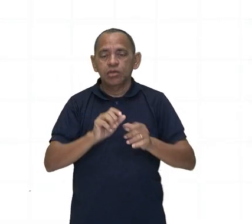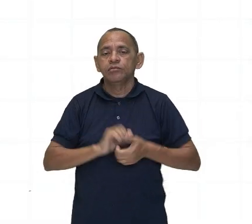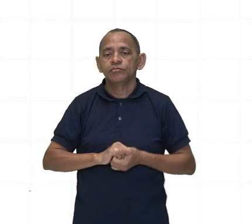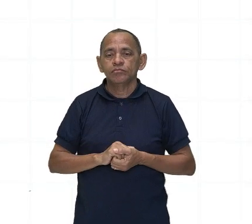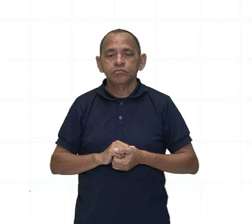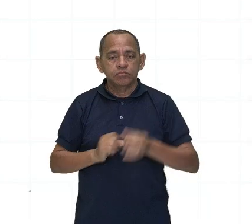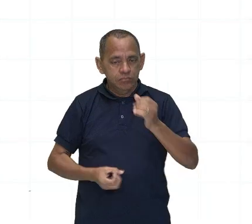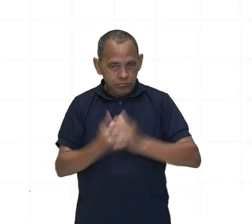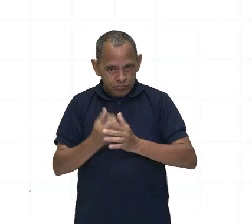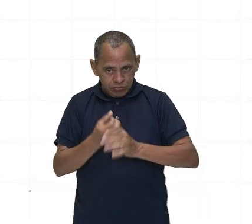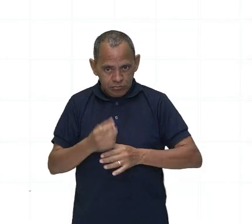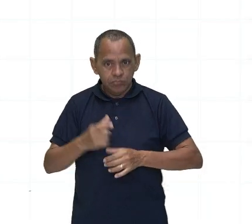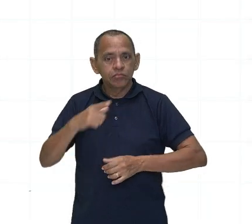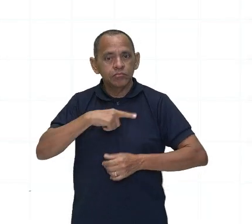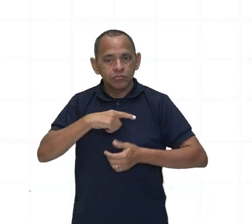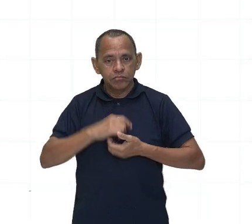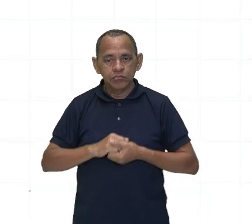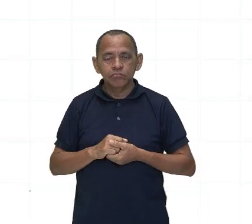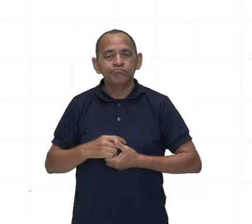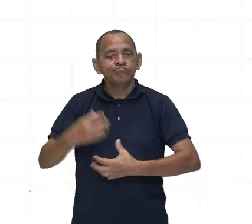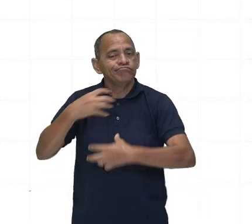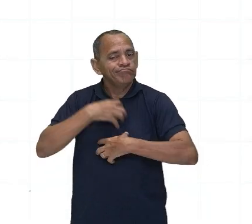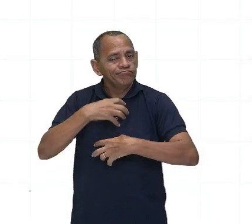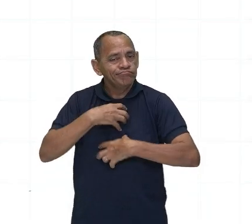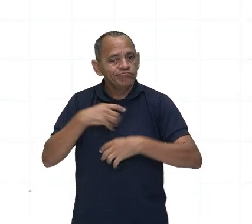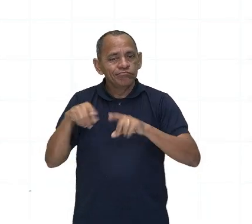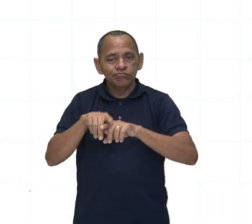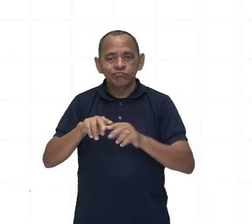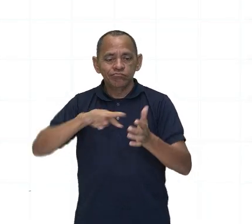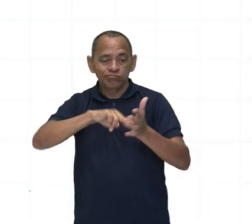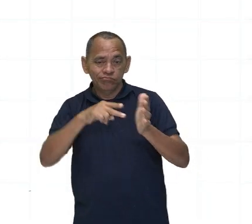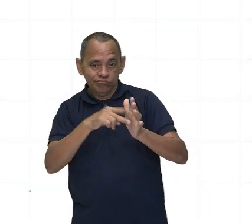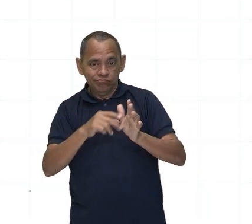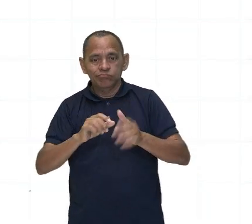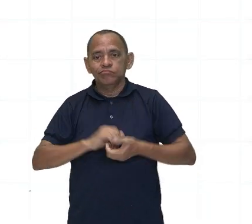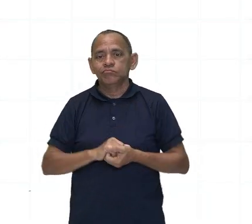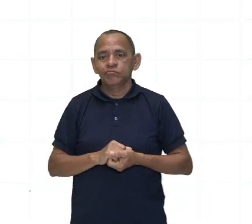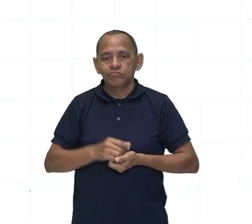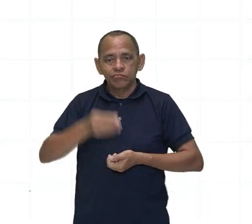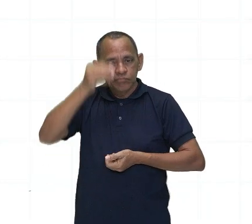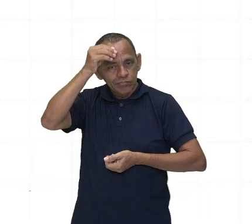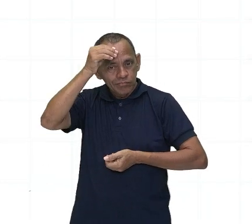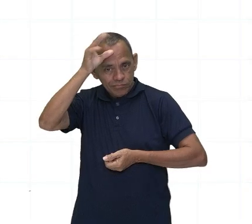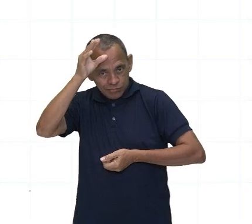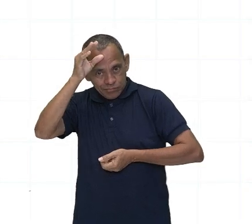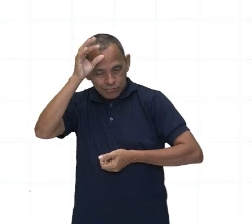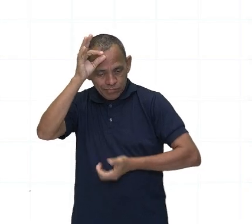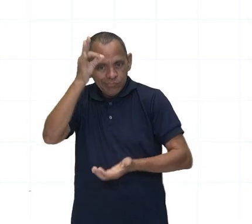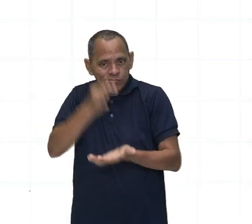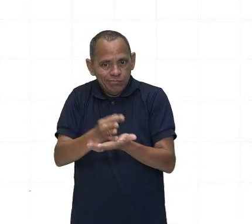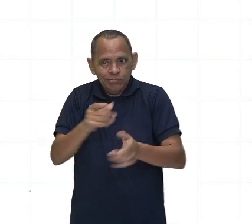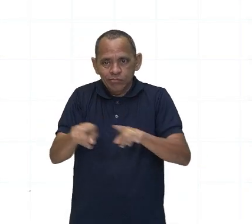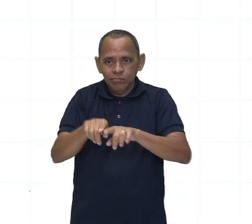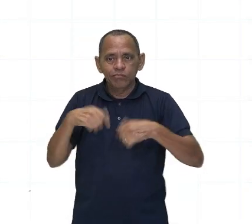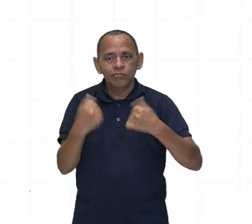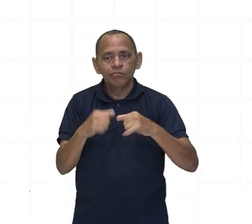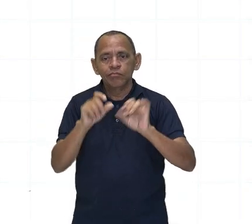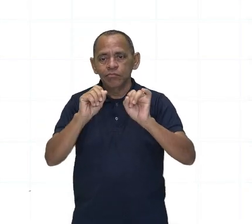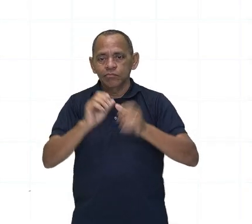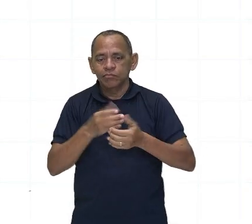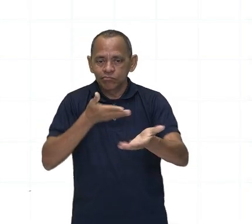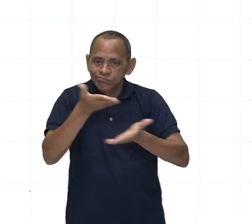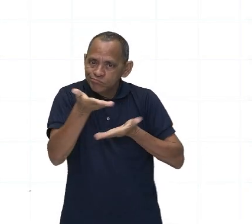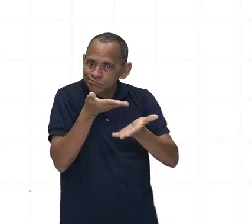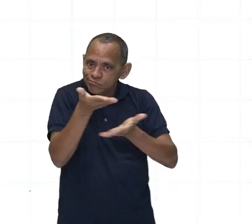Produções carregadas de sentidos que, para serem compreendidas, necessitam da